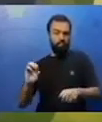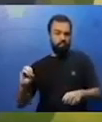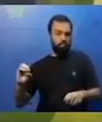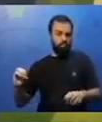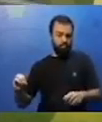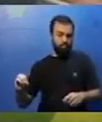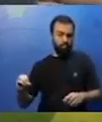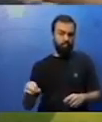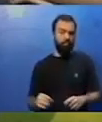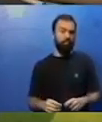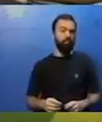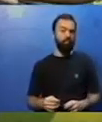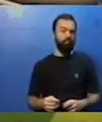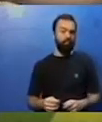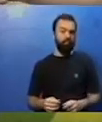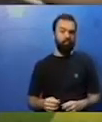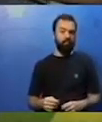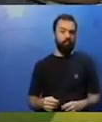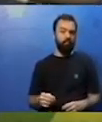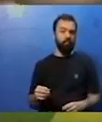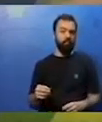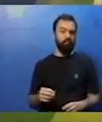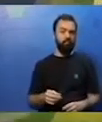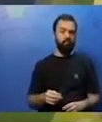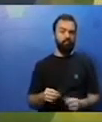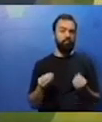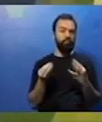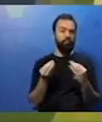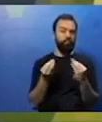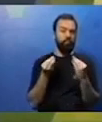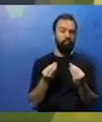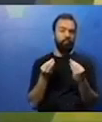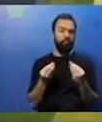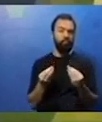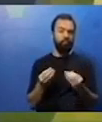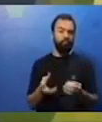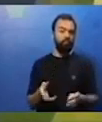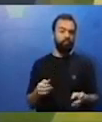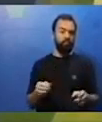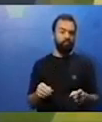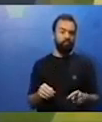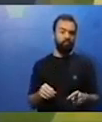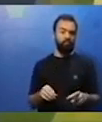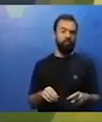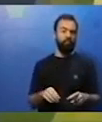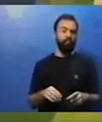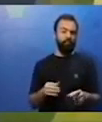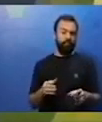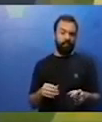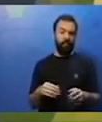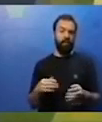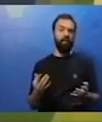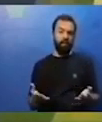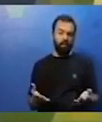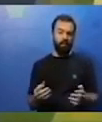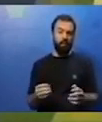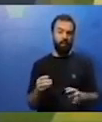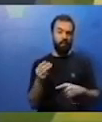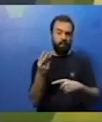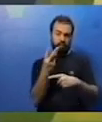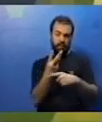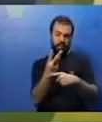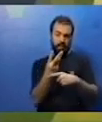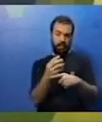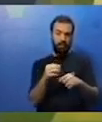Para isso, o 3 também vai passar por uma transformação.